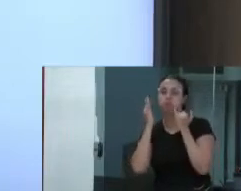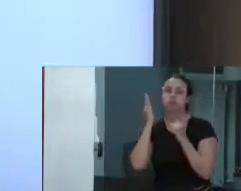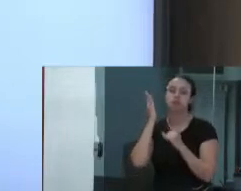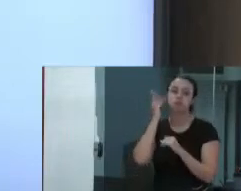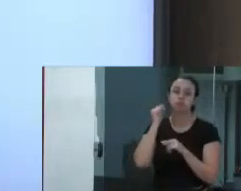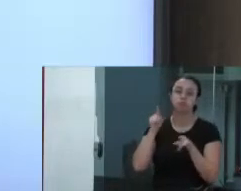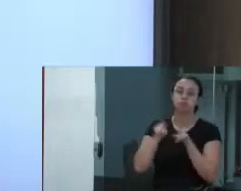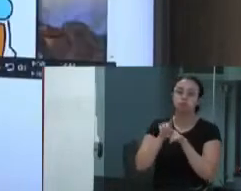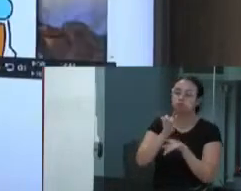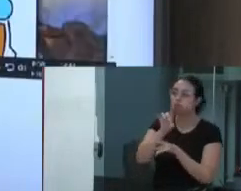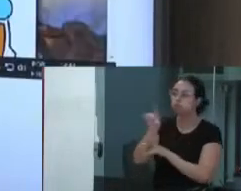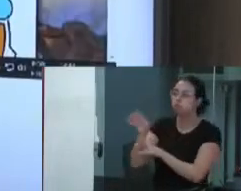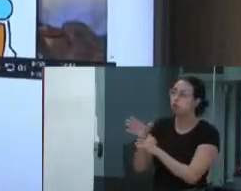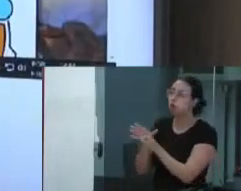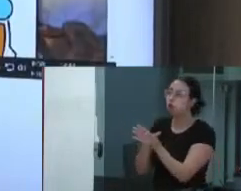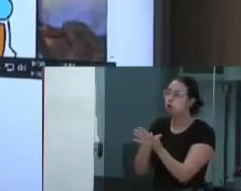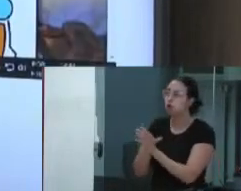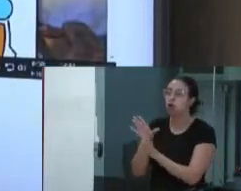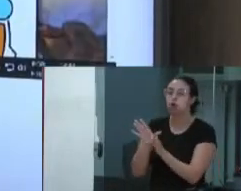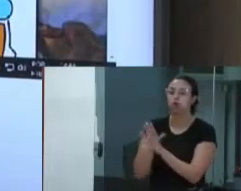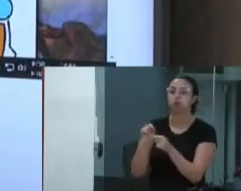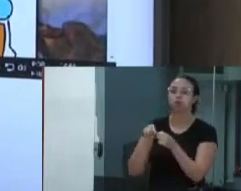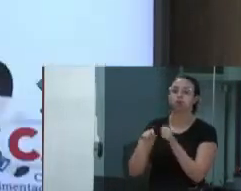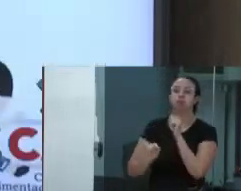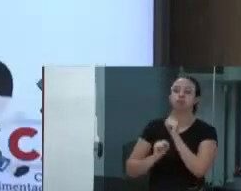atividade de cada conselho.